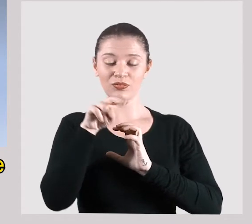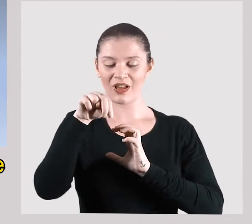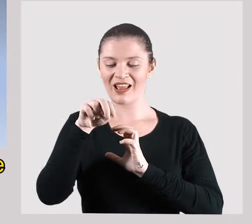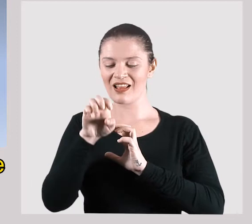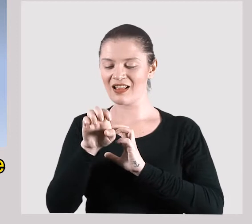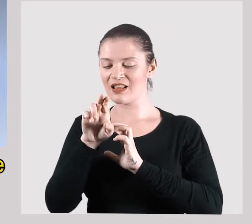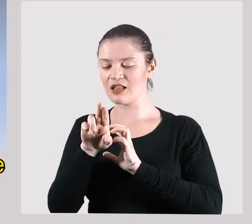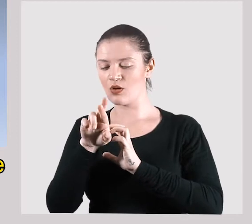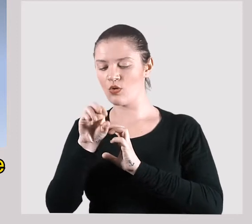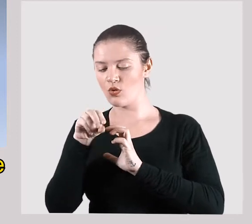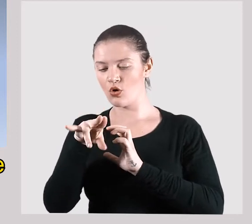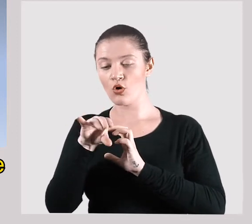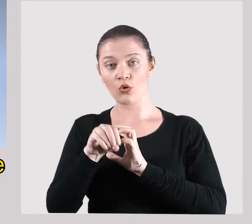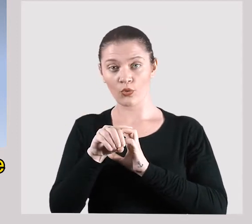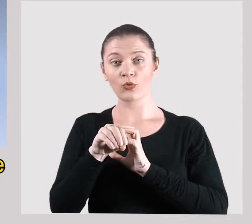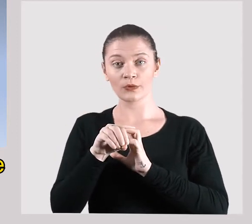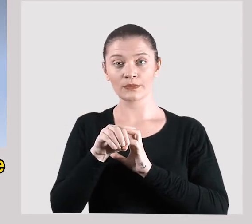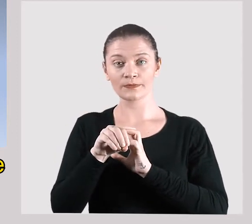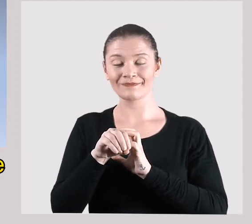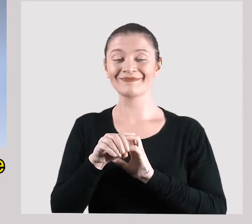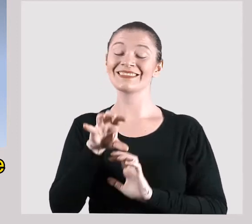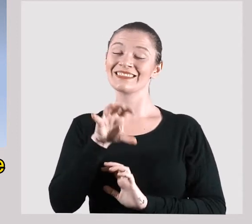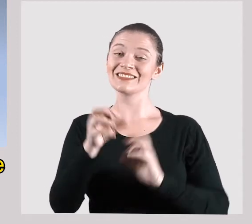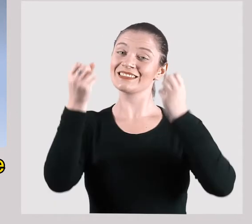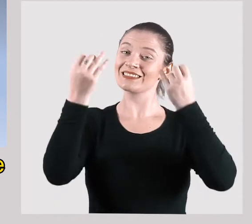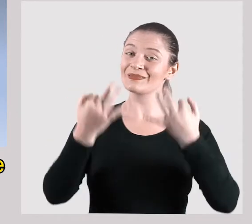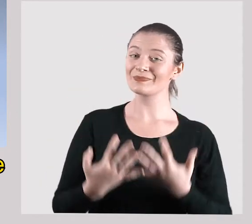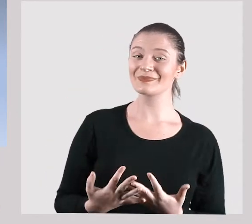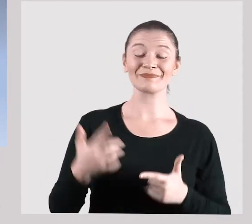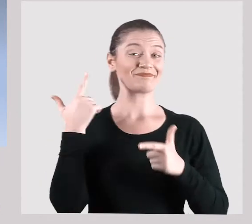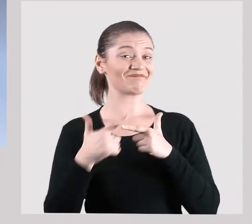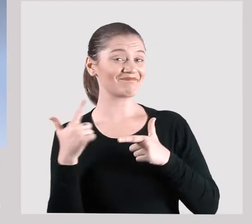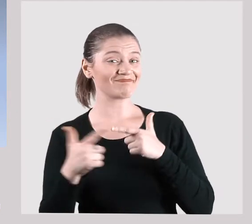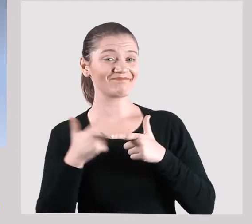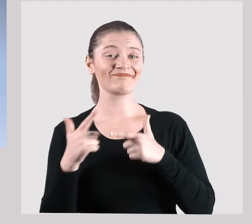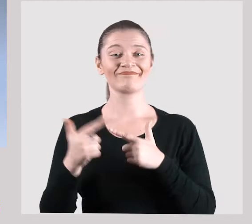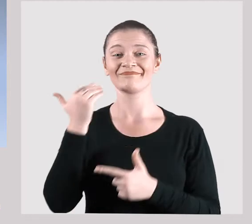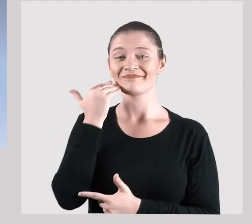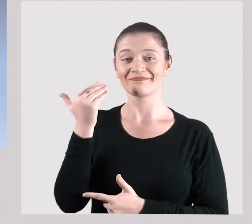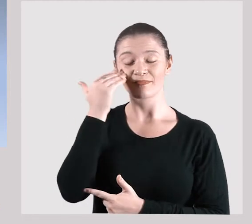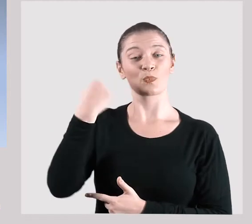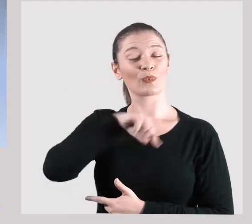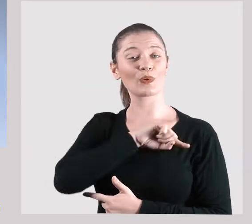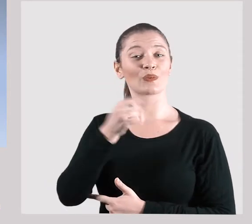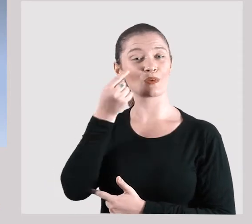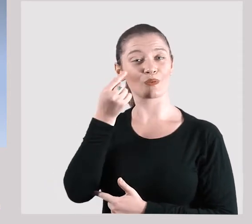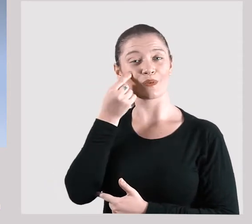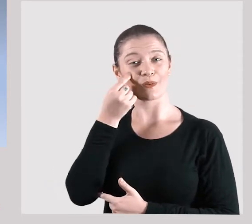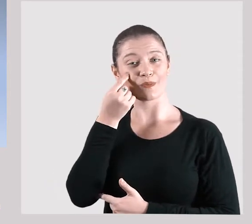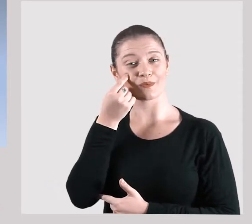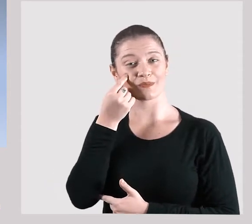explica toda a instabilidade, né, típica de um adolescente. Então, a gente vê assim, eles passam por